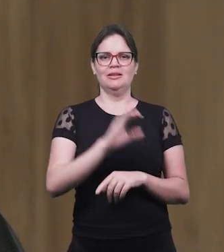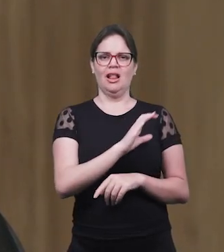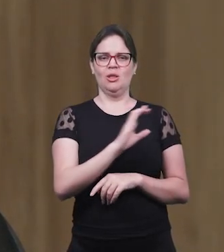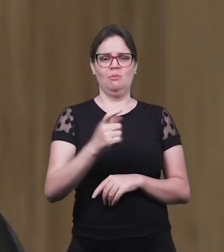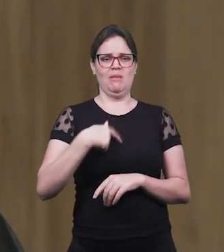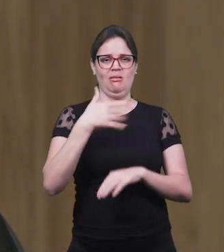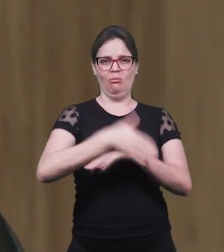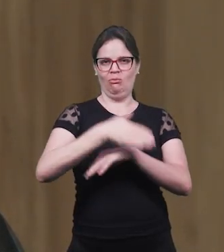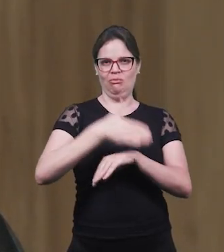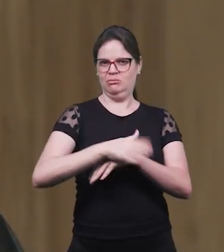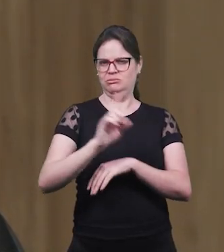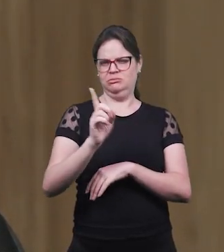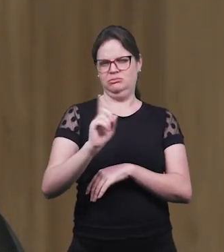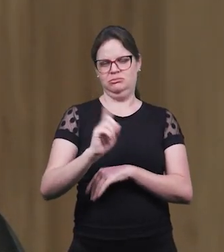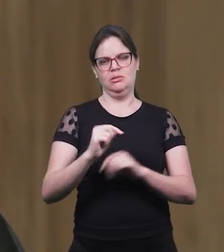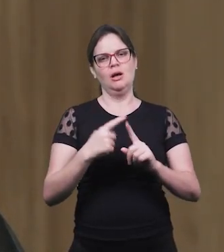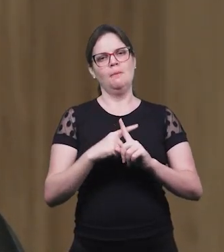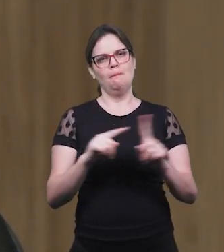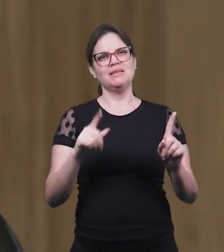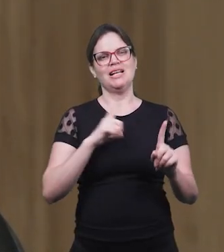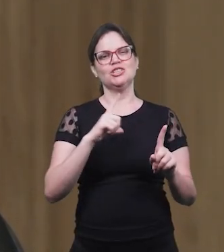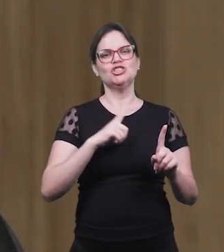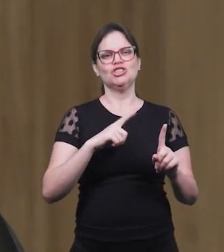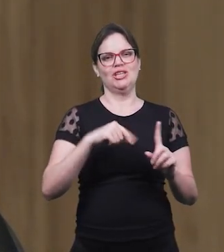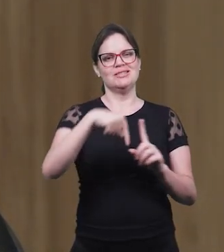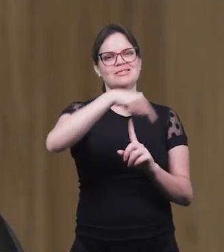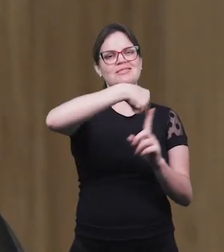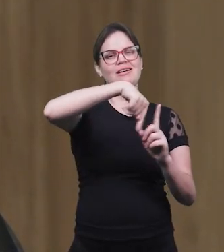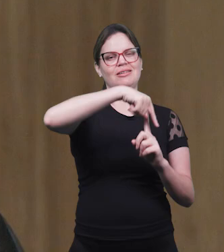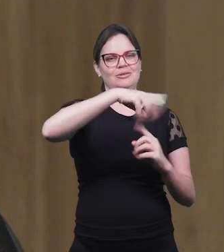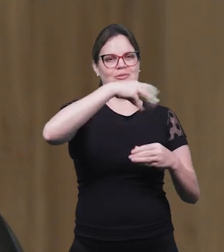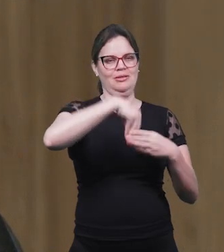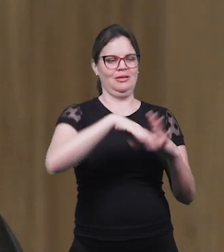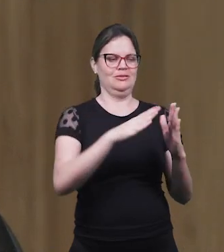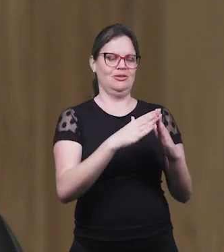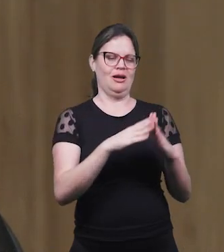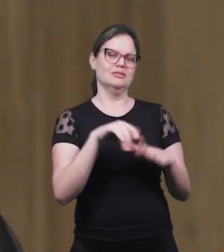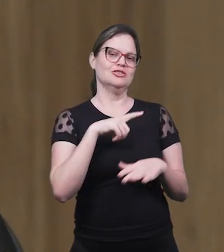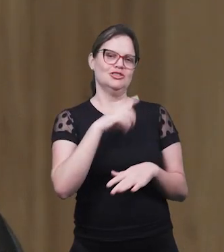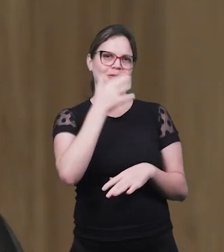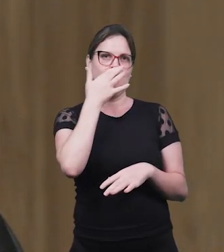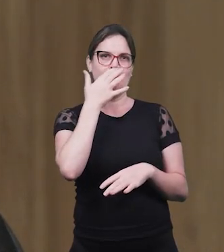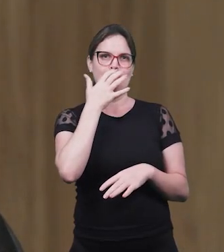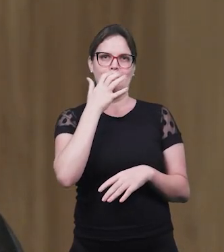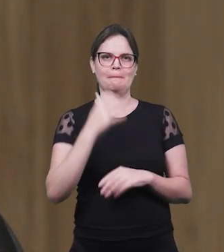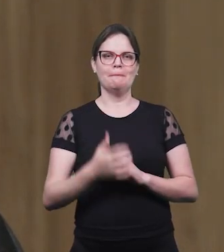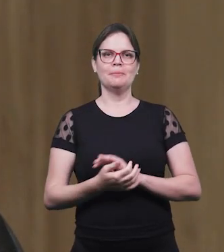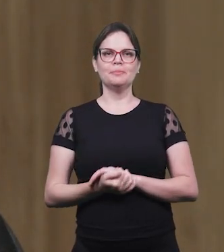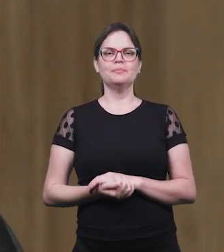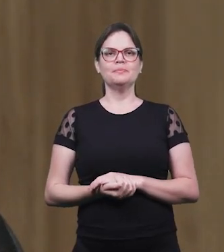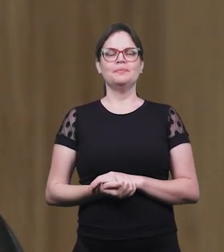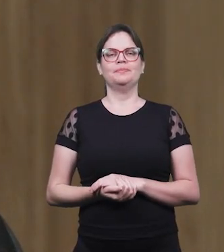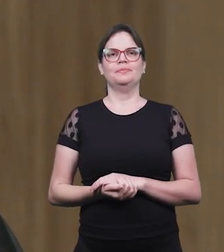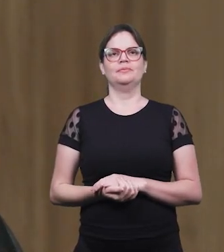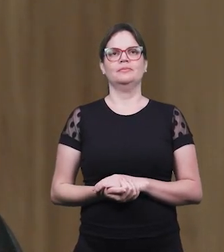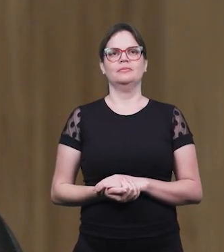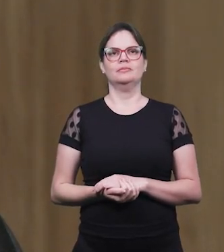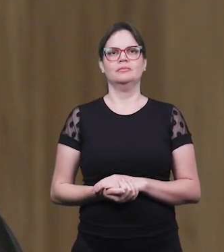praticante. Mas ela tinha umas santinhas, né, em casa. E